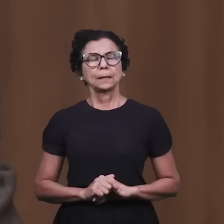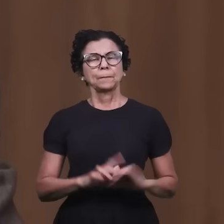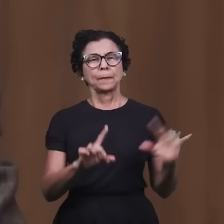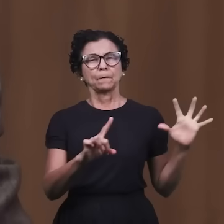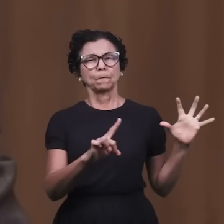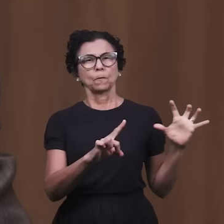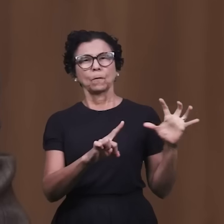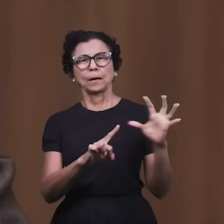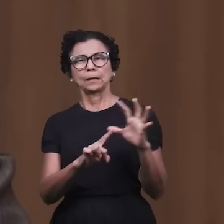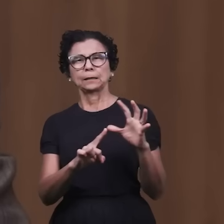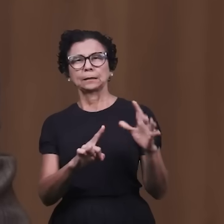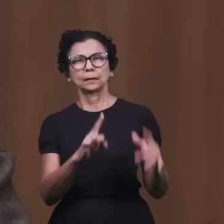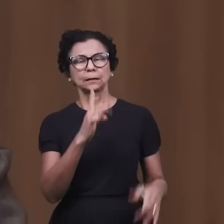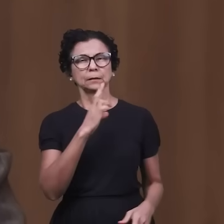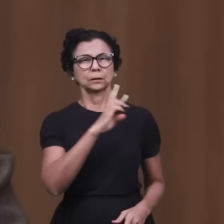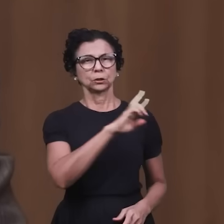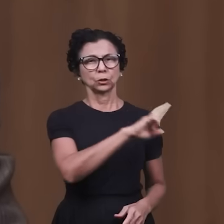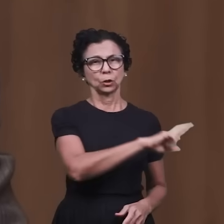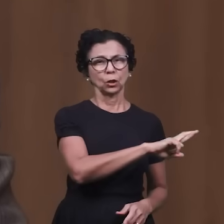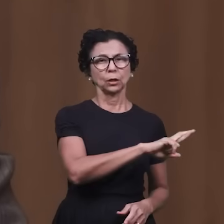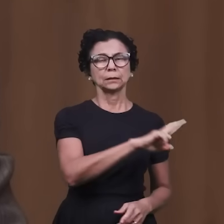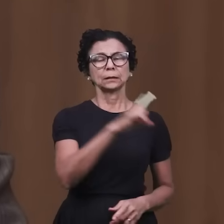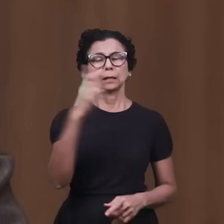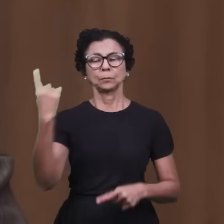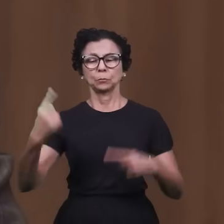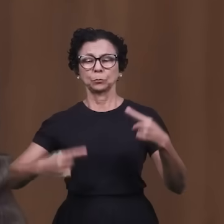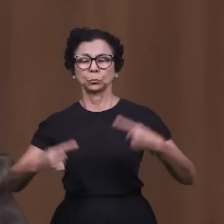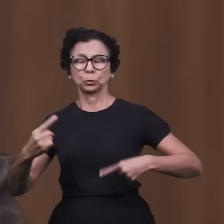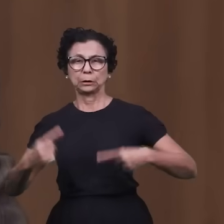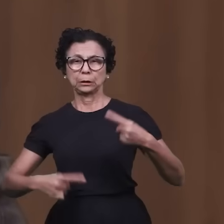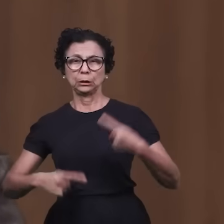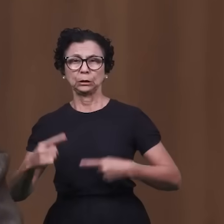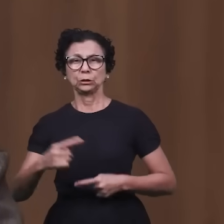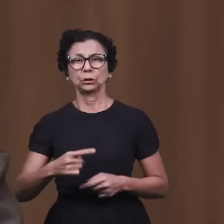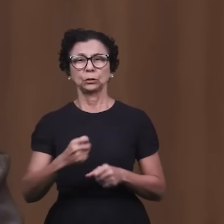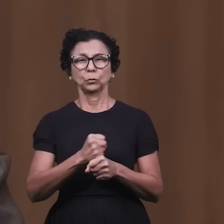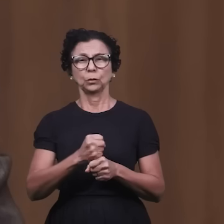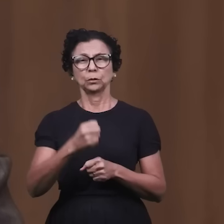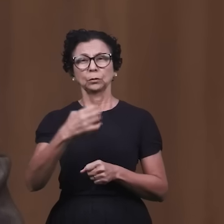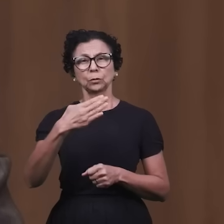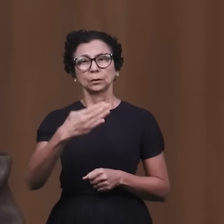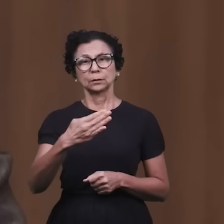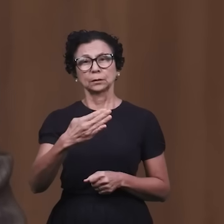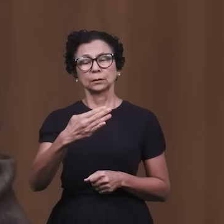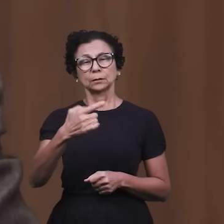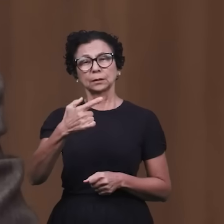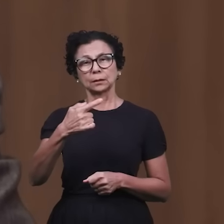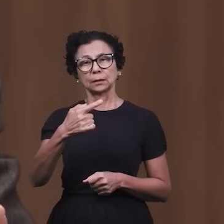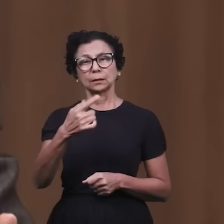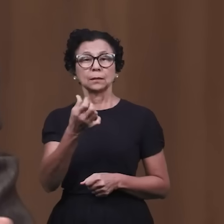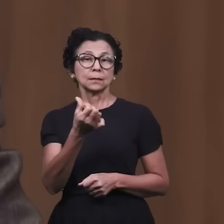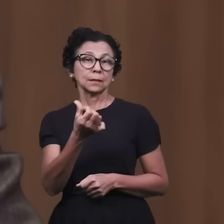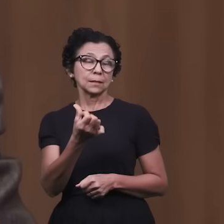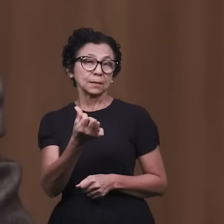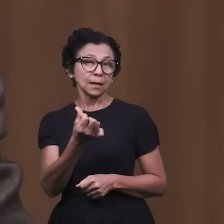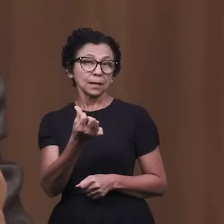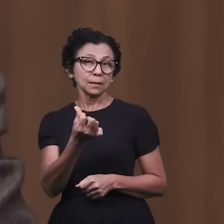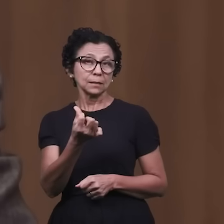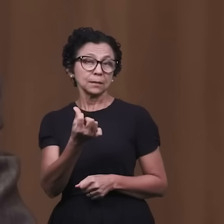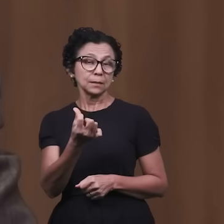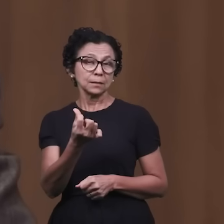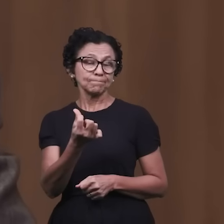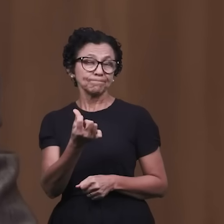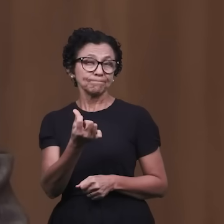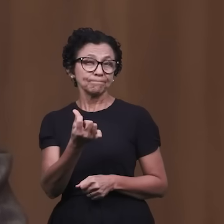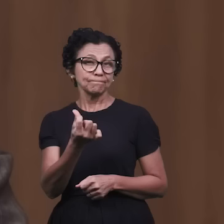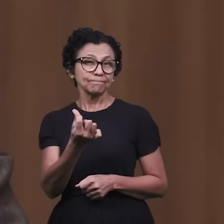político, que quando cai o Império Romano político em 476, a única organização no mundo